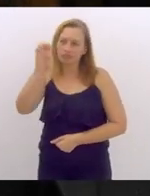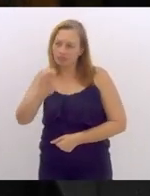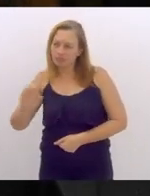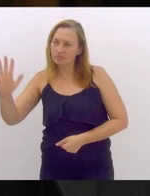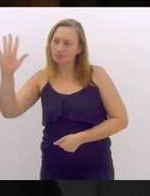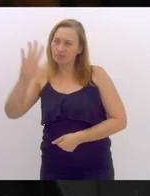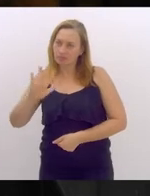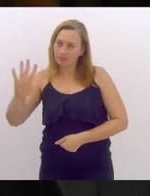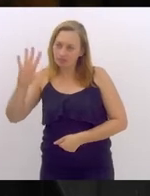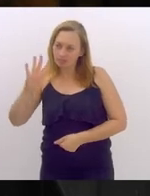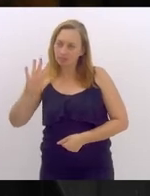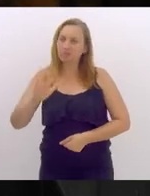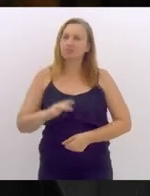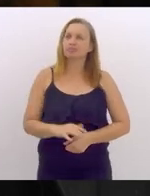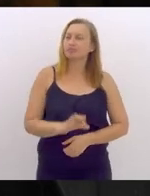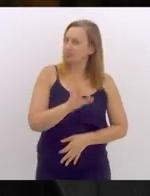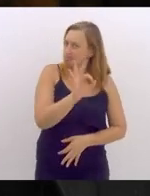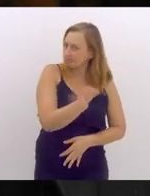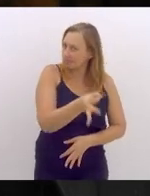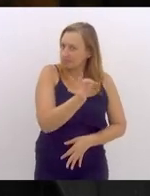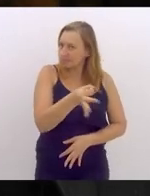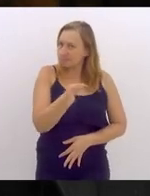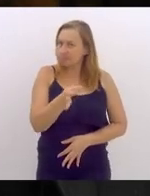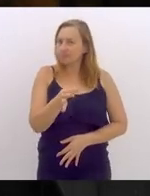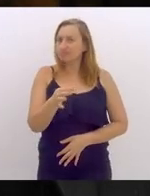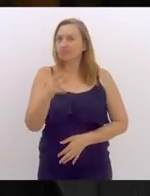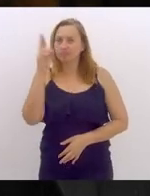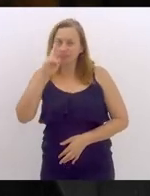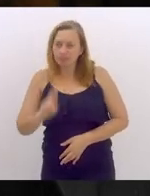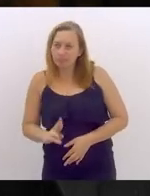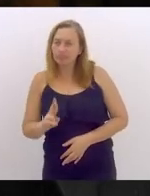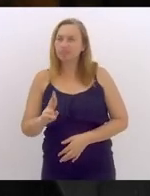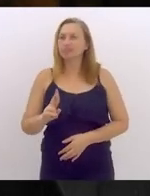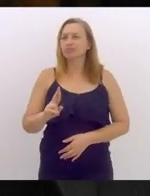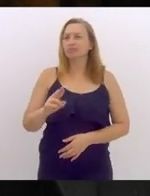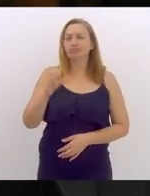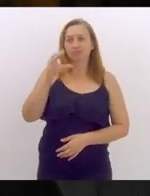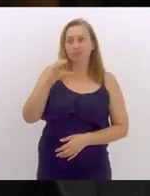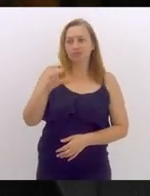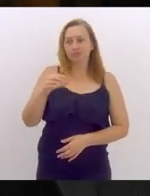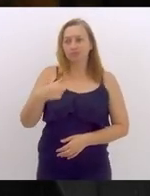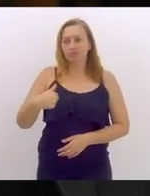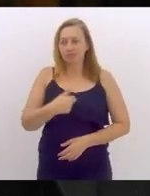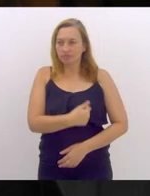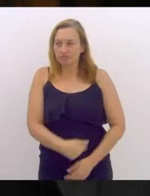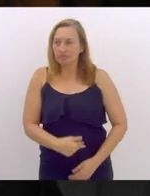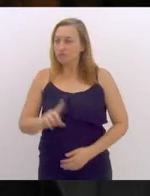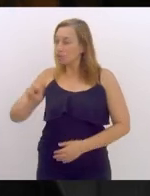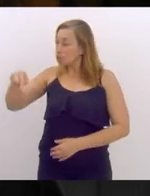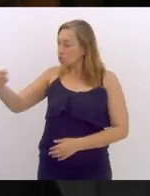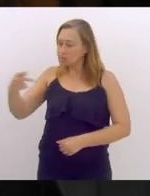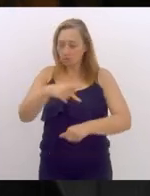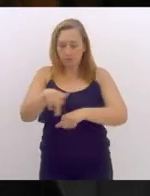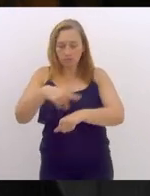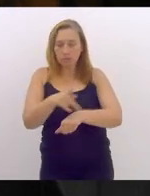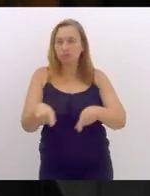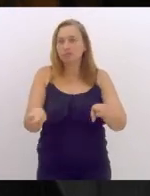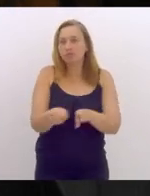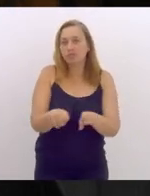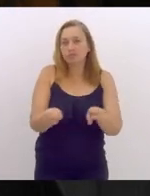e evidentemente a Rússia a China e outros países também